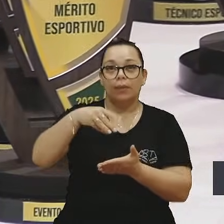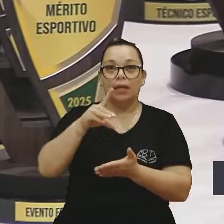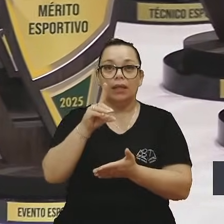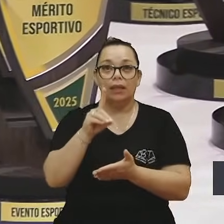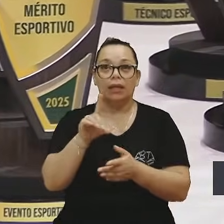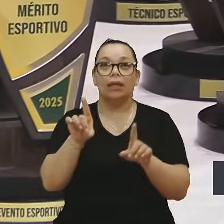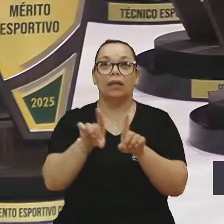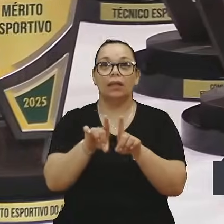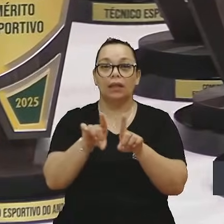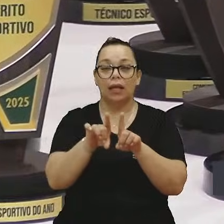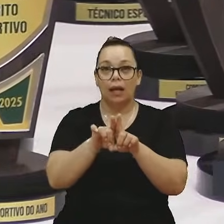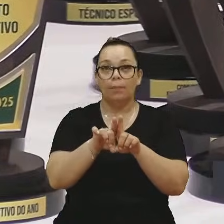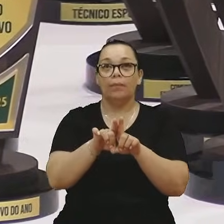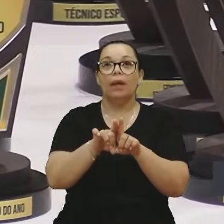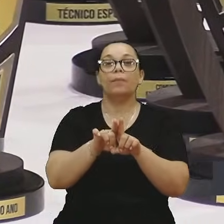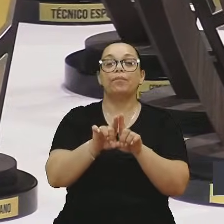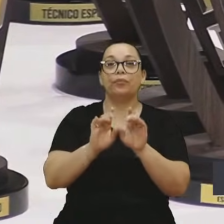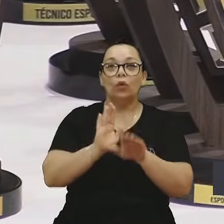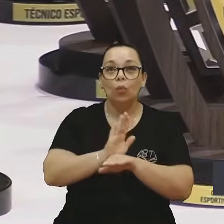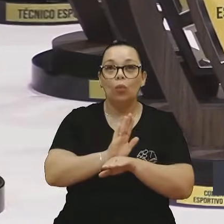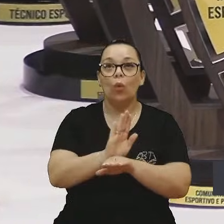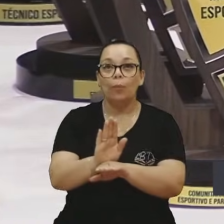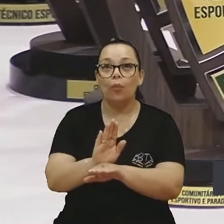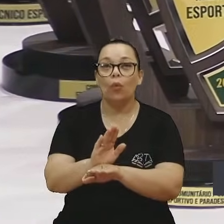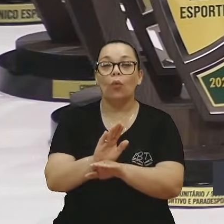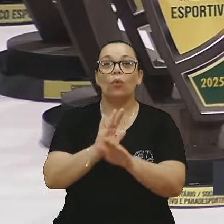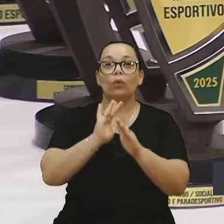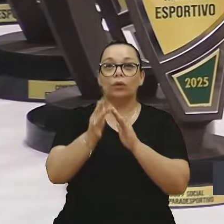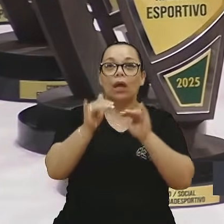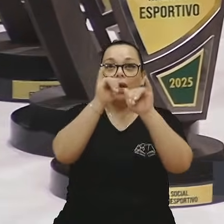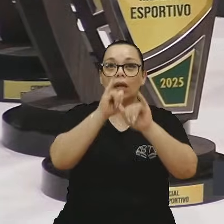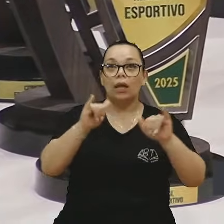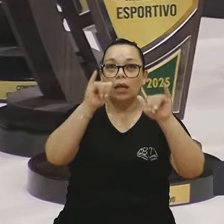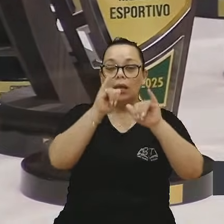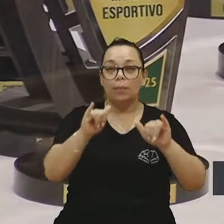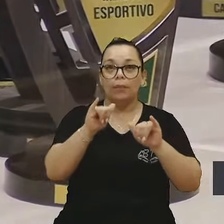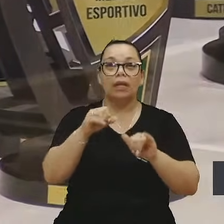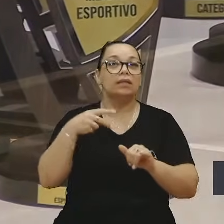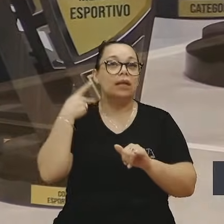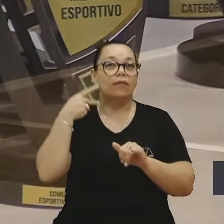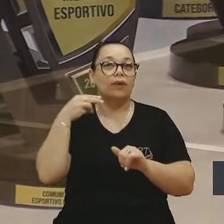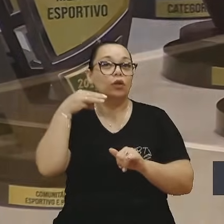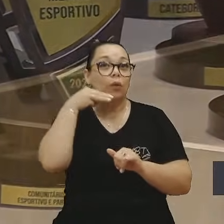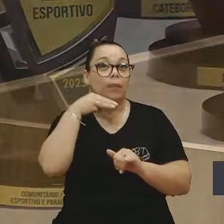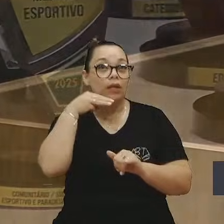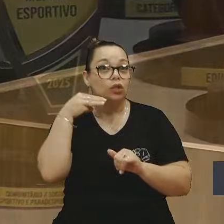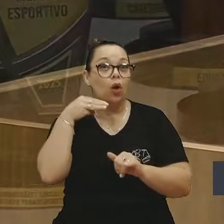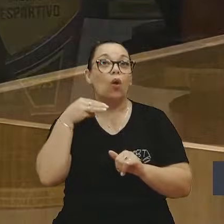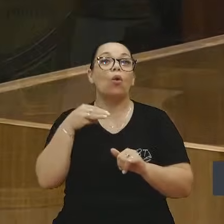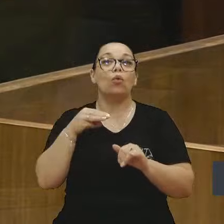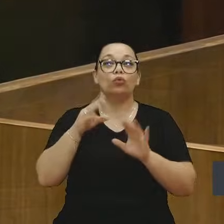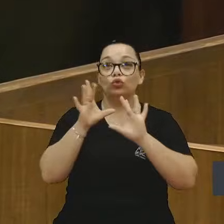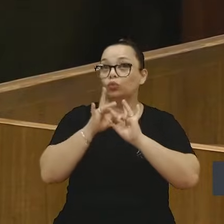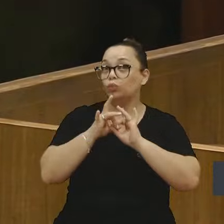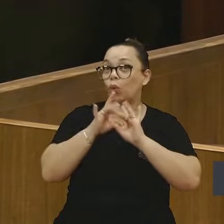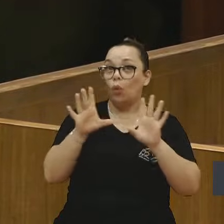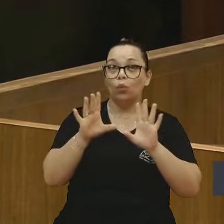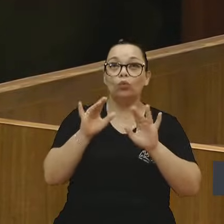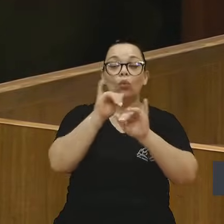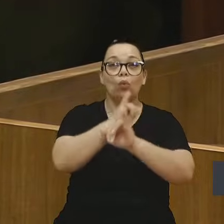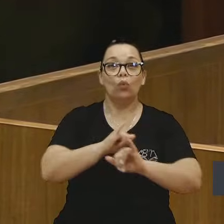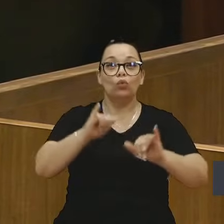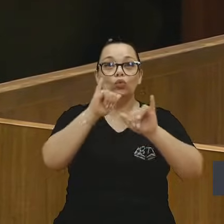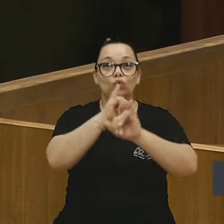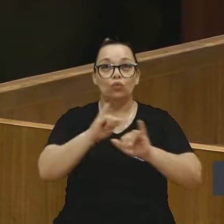que tivemos também a colaboração da imprensa local, vereadora Marisol, que de forma espontânea